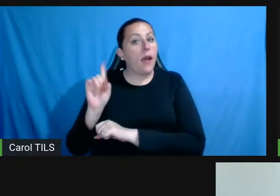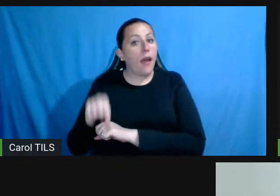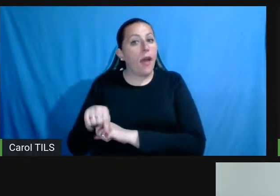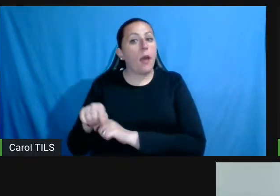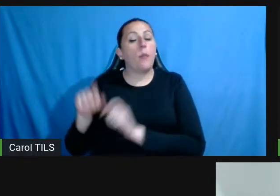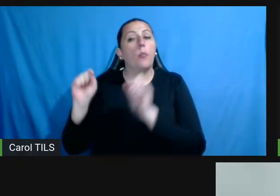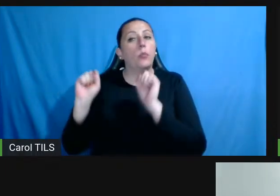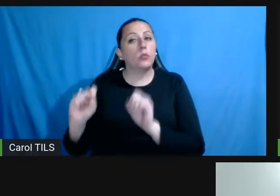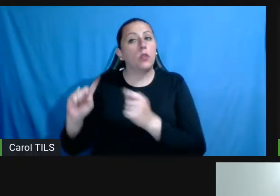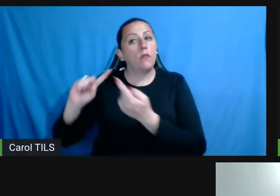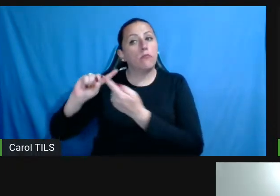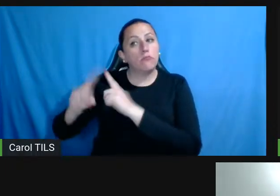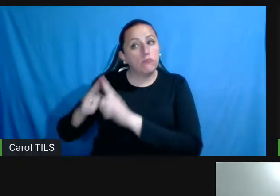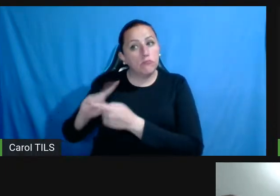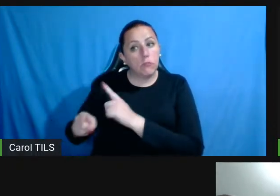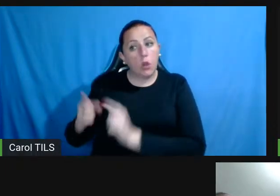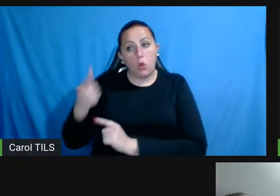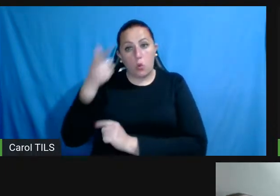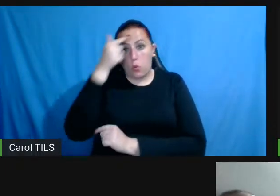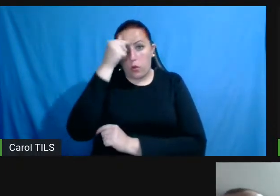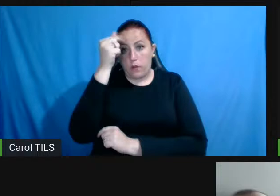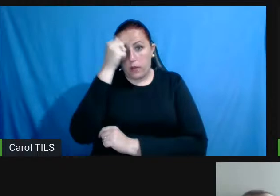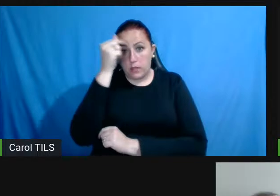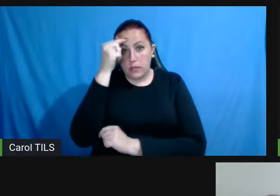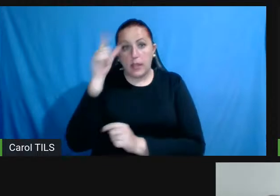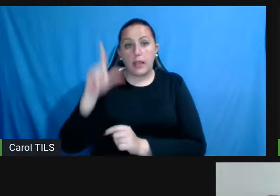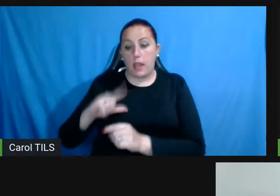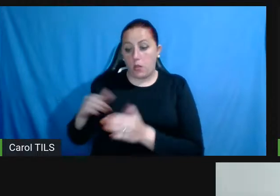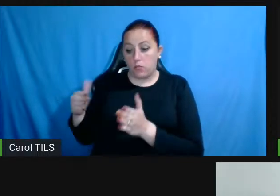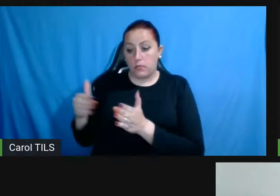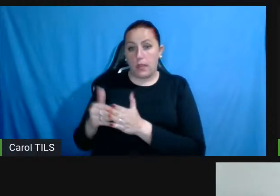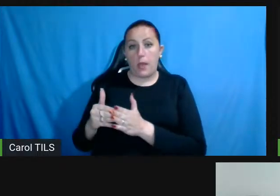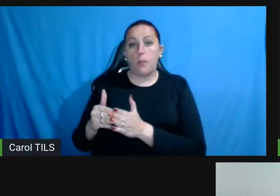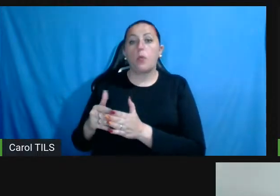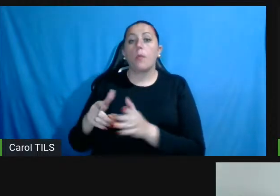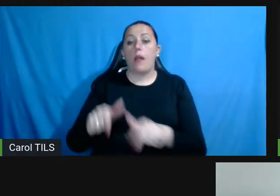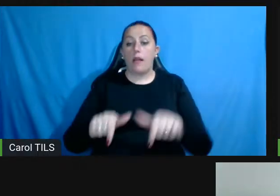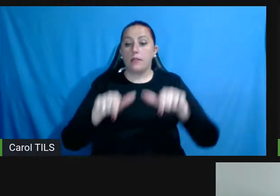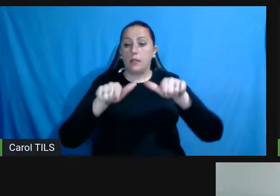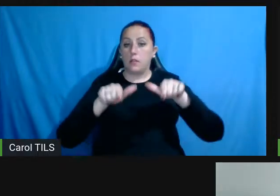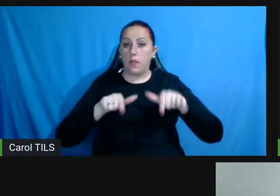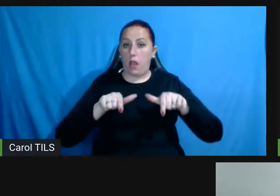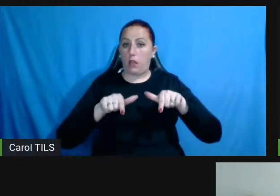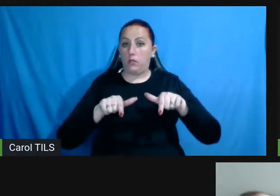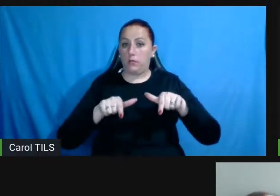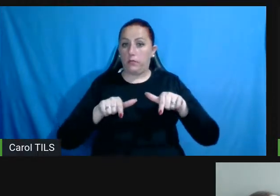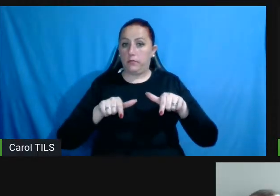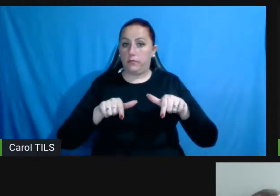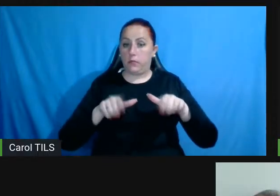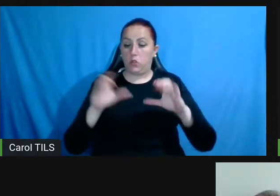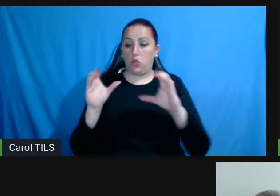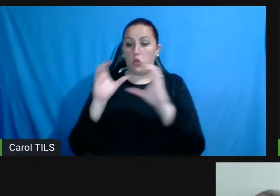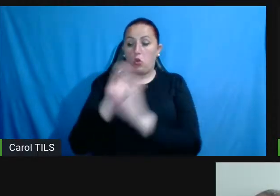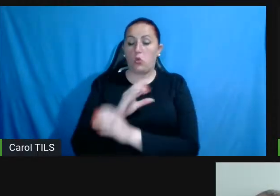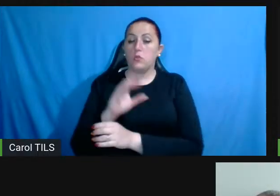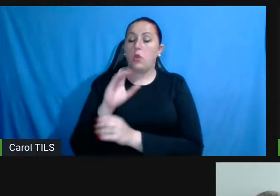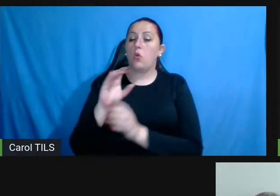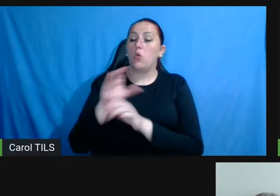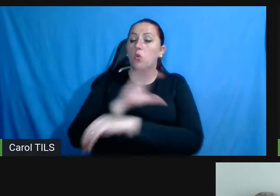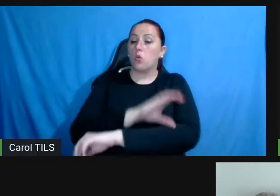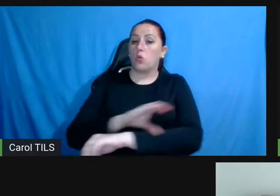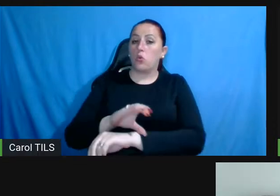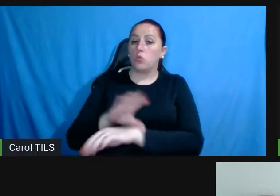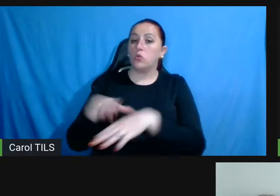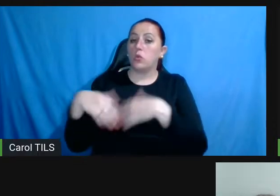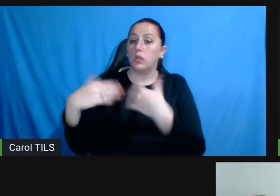negociar com a universidade, porque as universidades elas têm um prazo para receber o certificado de conclusão do curso. Então,